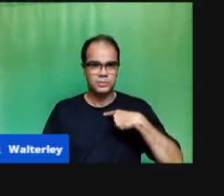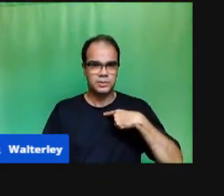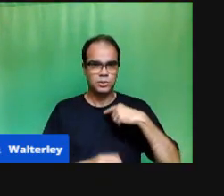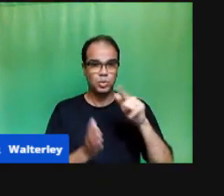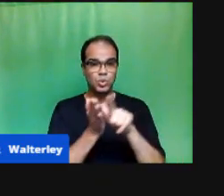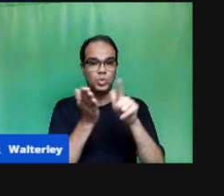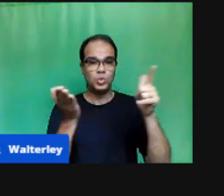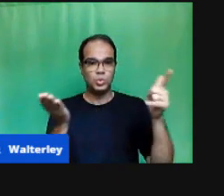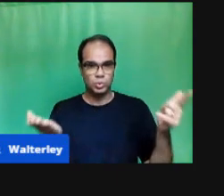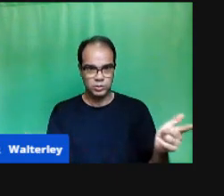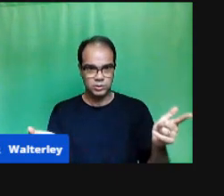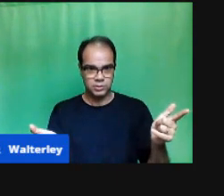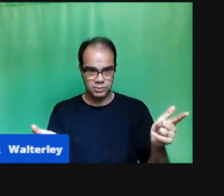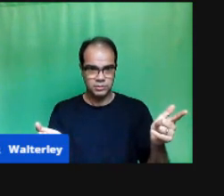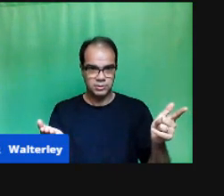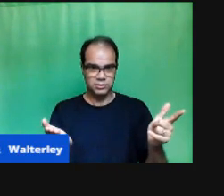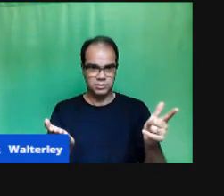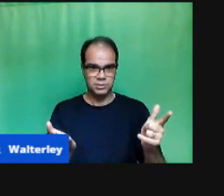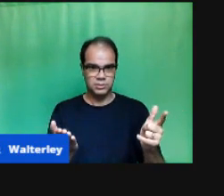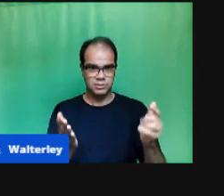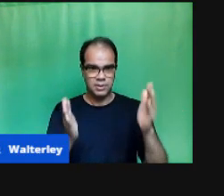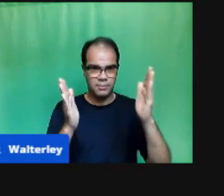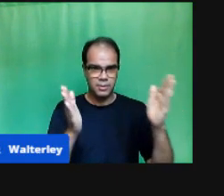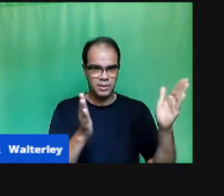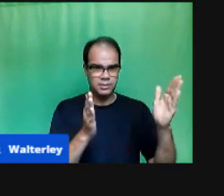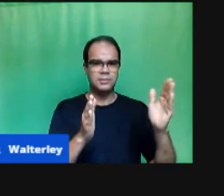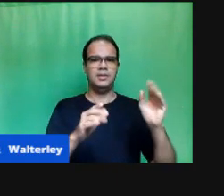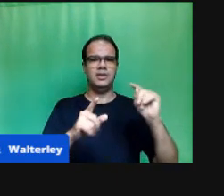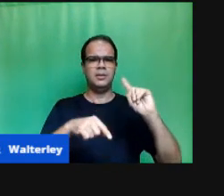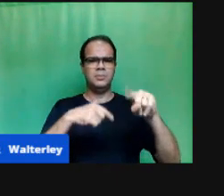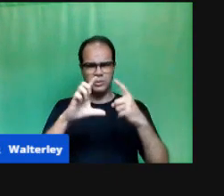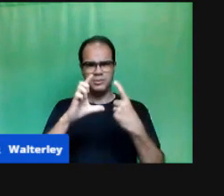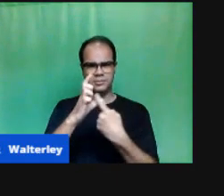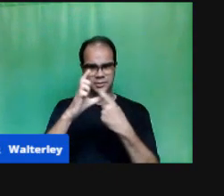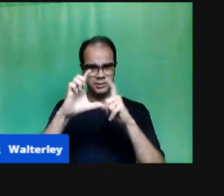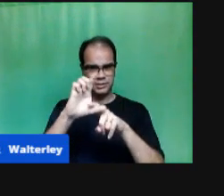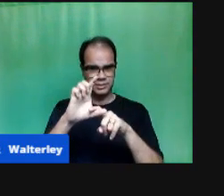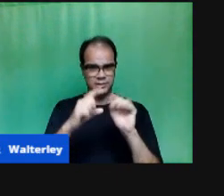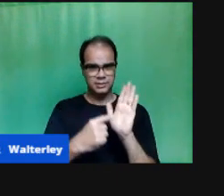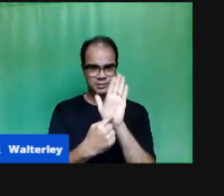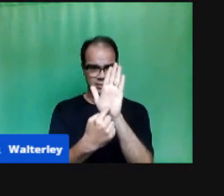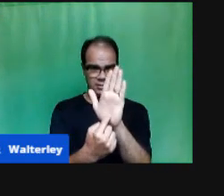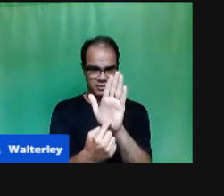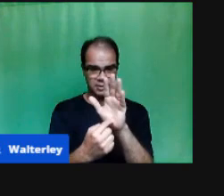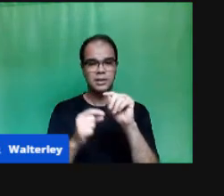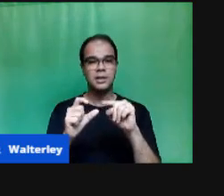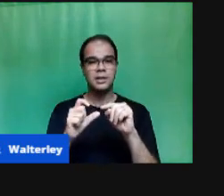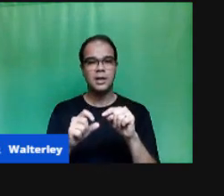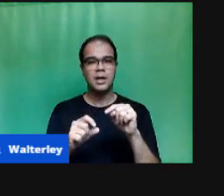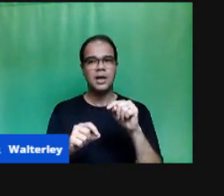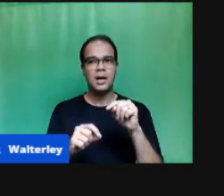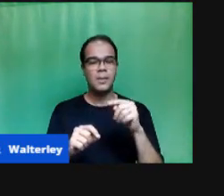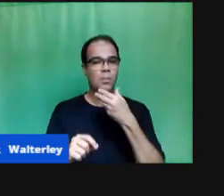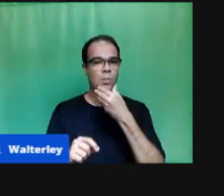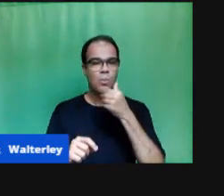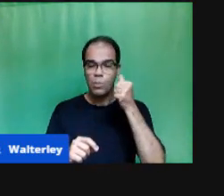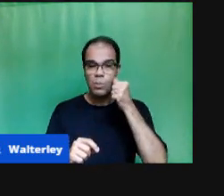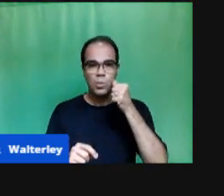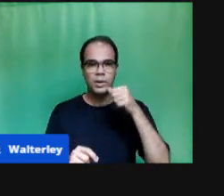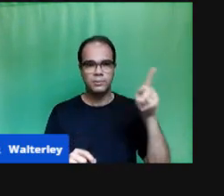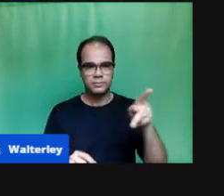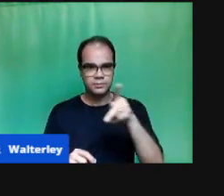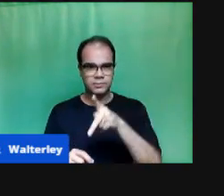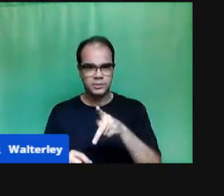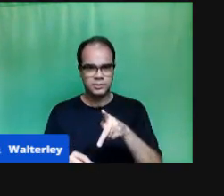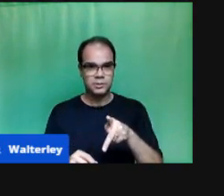Luciana. Eu posso depois estar deixando um link para vocês, é muito interessante. e ela fala sobre a capacidade